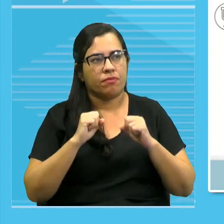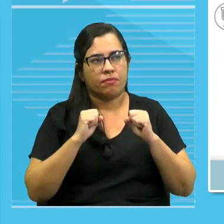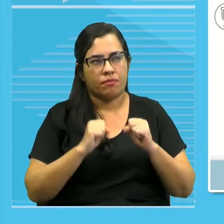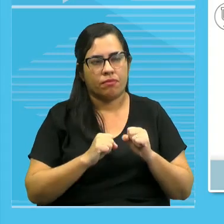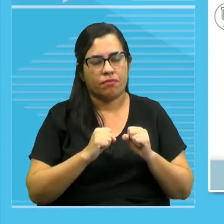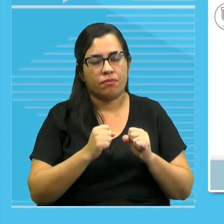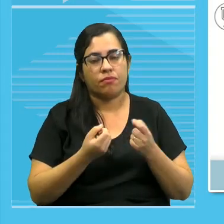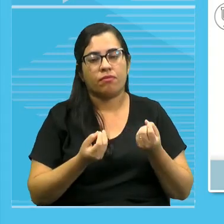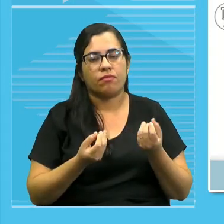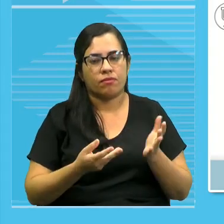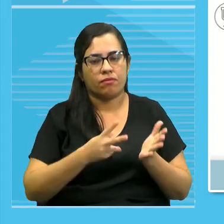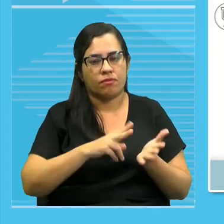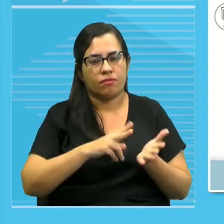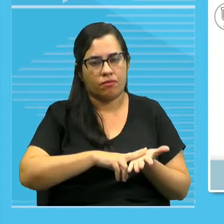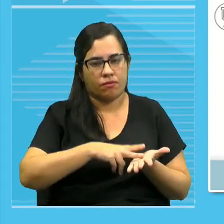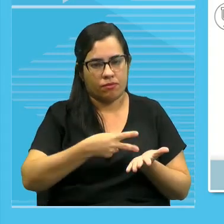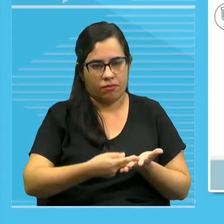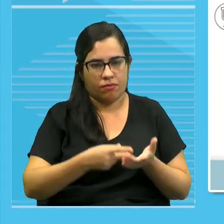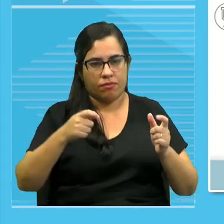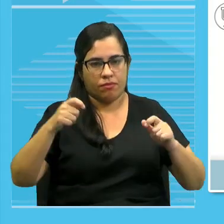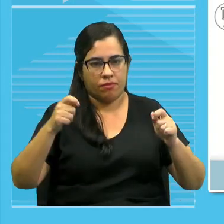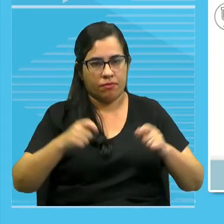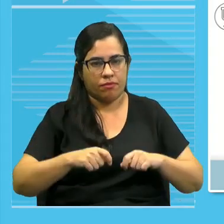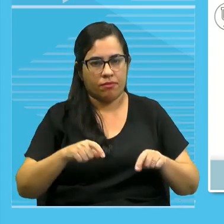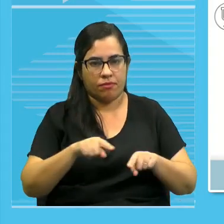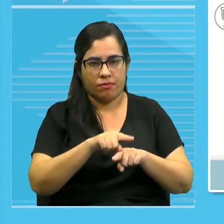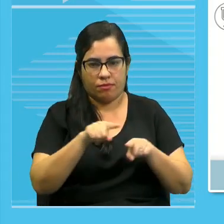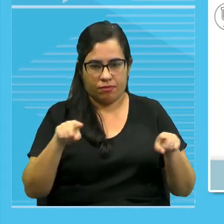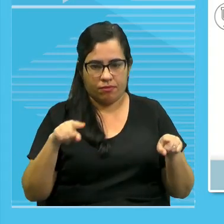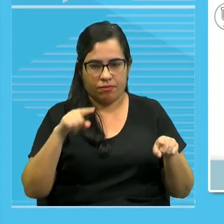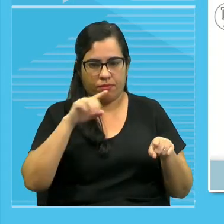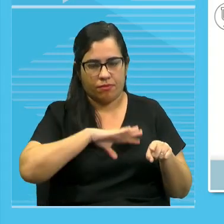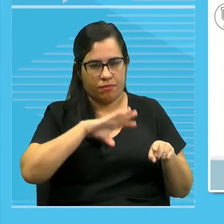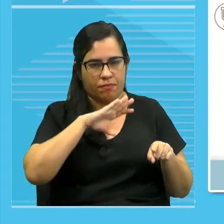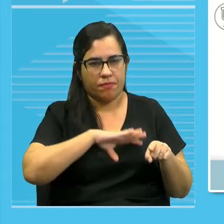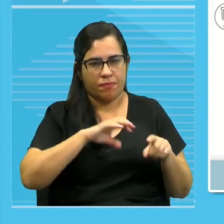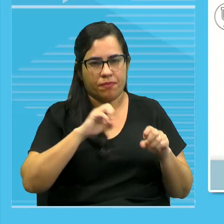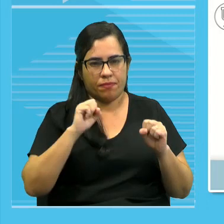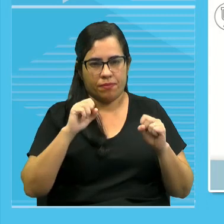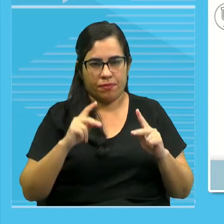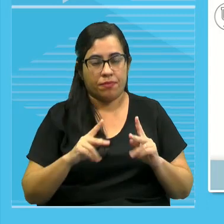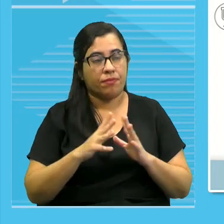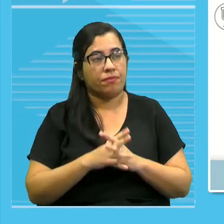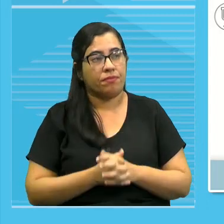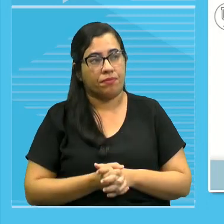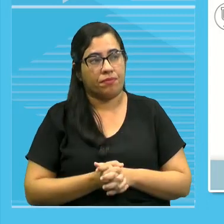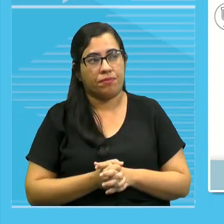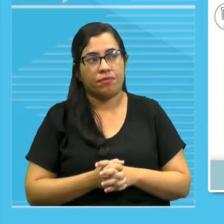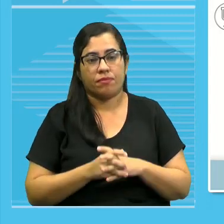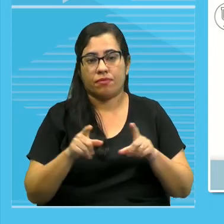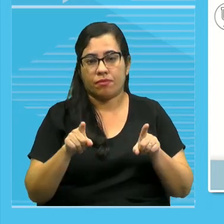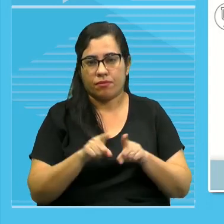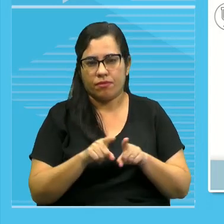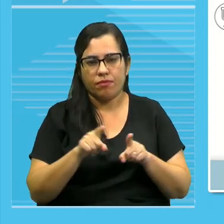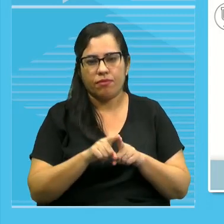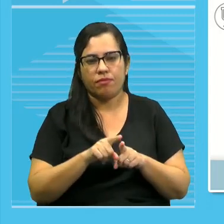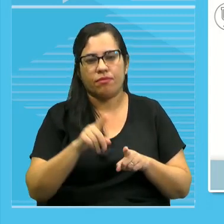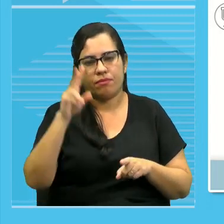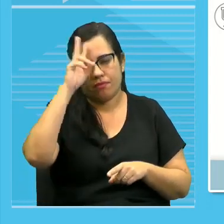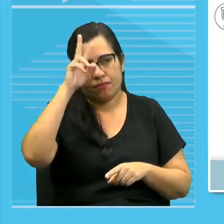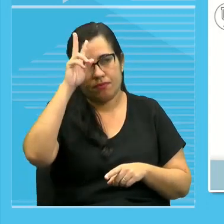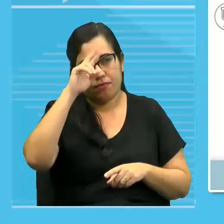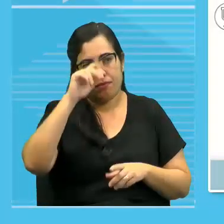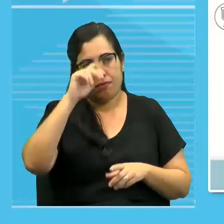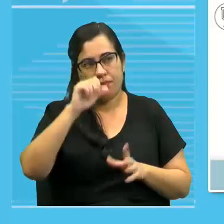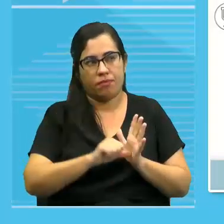a tradução para o português vamos lembrar que a